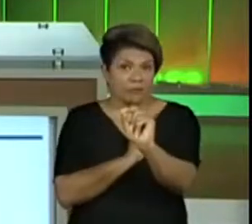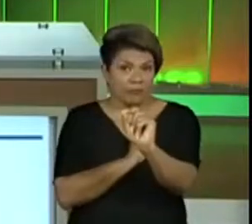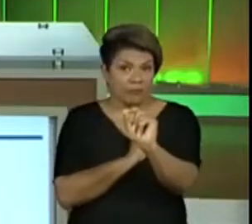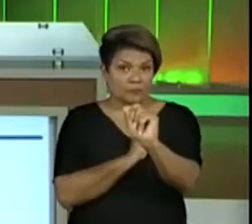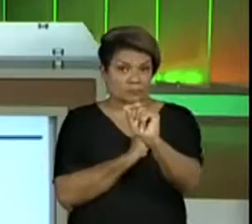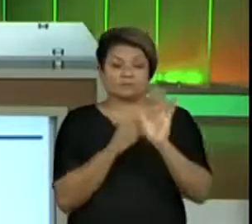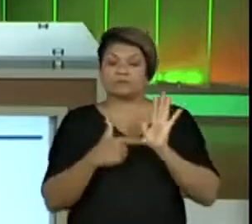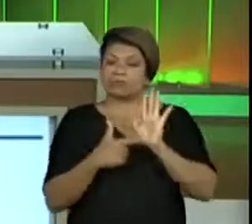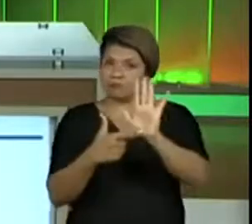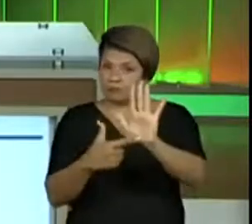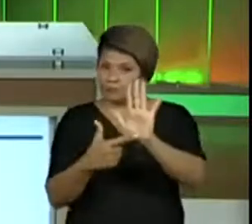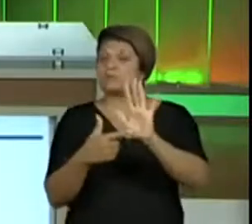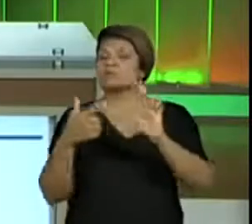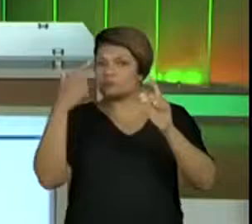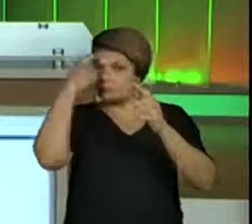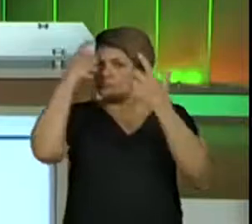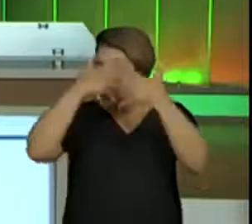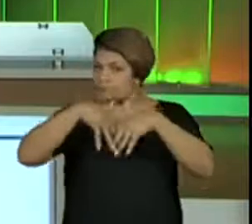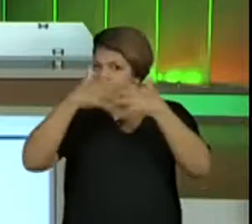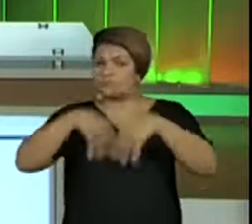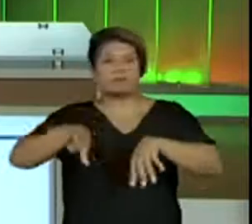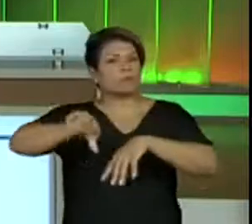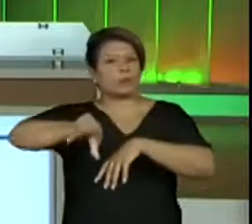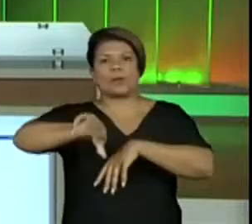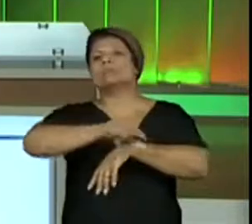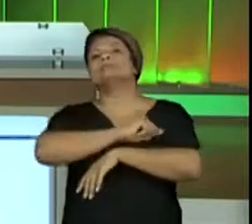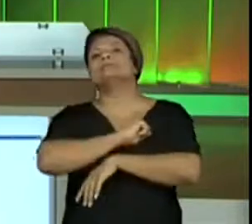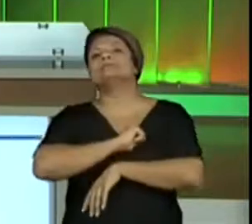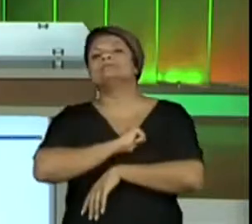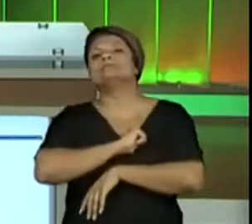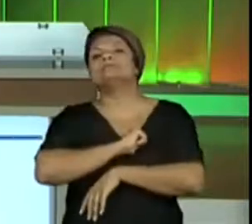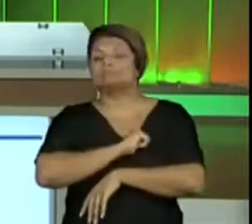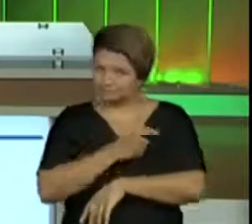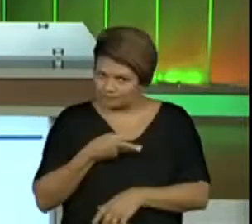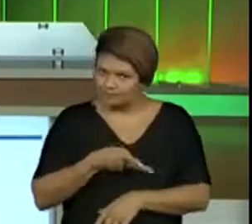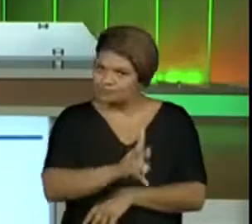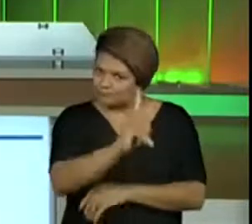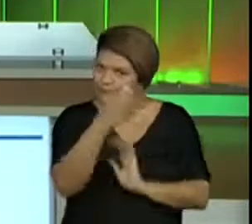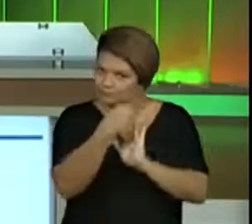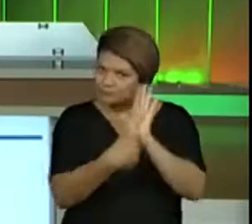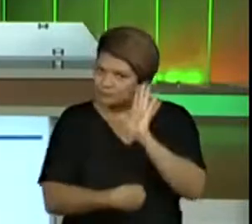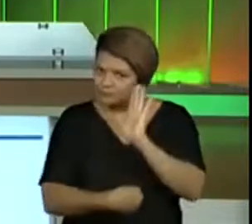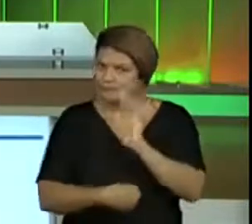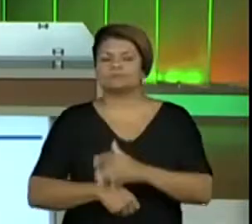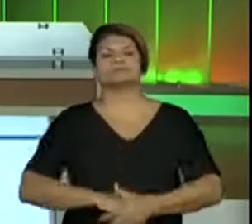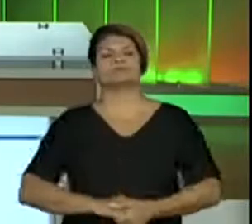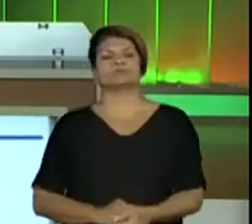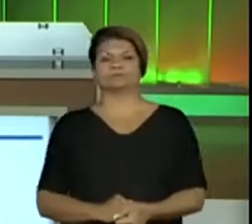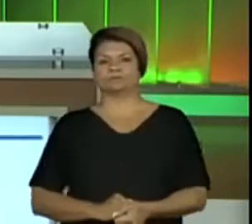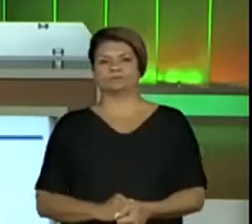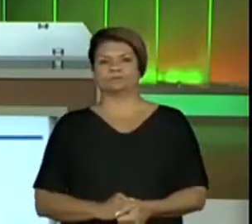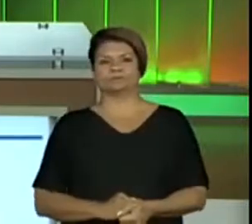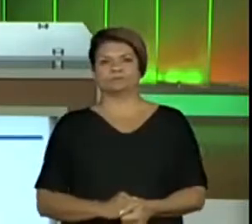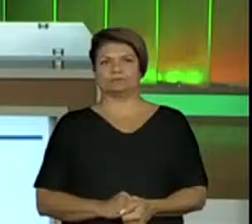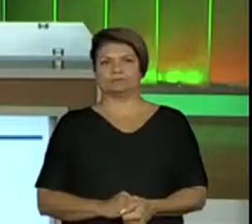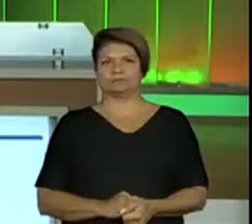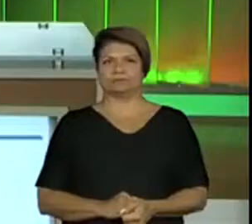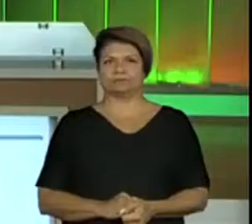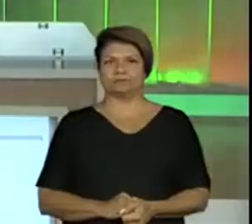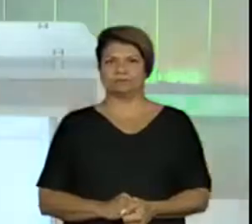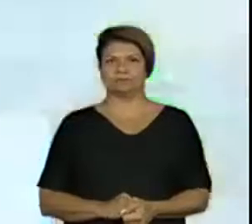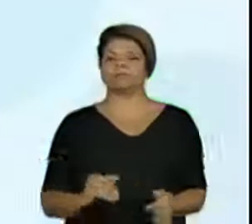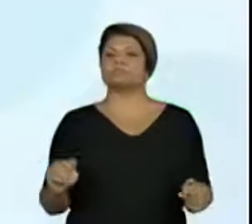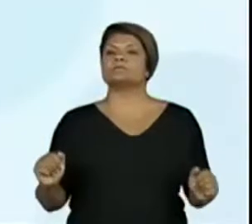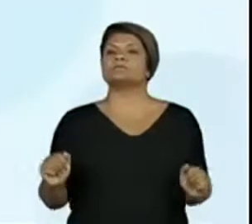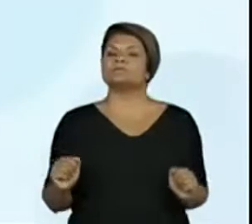sendo levado a pensar que não é. Vamos continuar com o nosso texto? Vamos para o slide